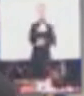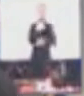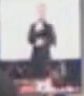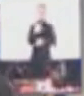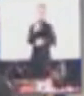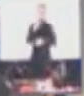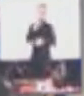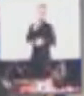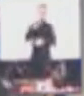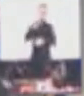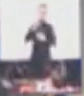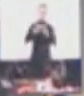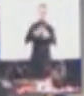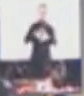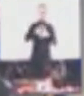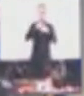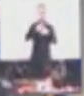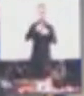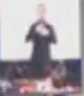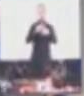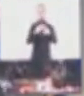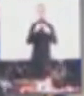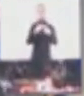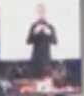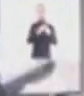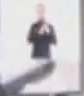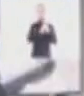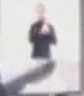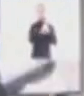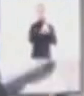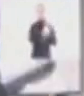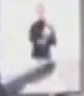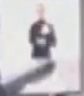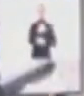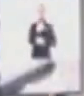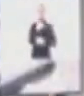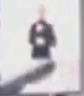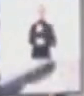apreciar os deputados estaduais e a gente segue acompanhando, é claro.